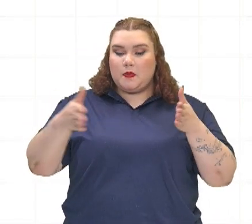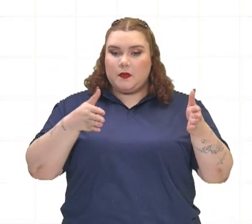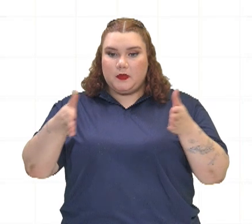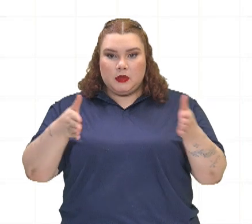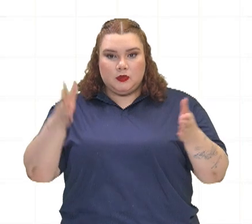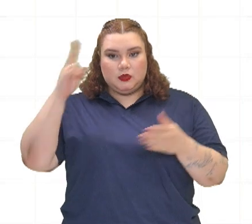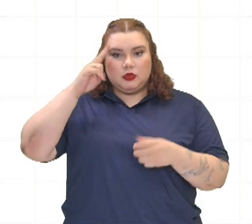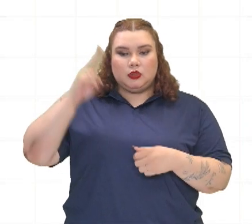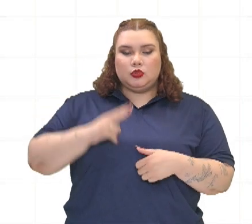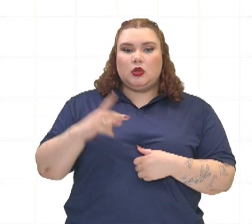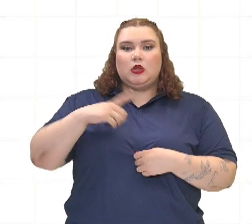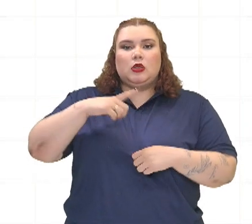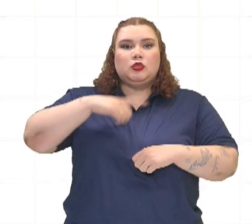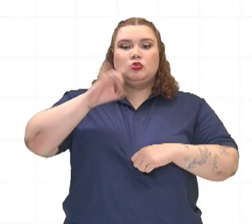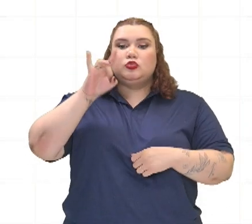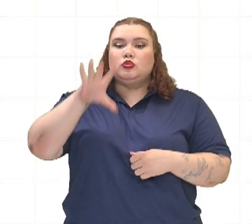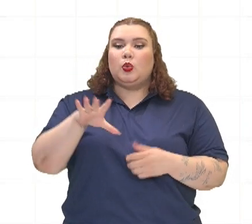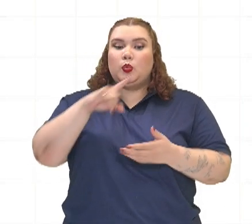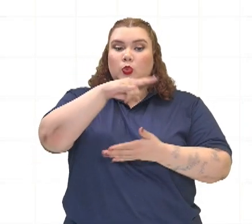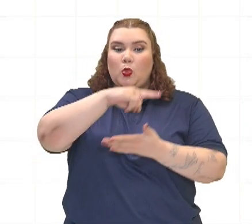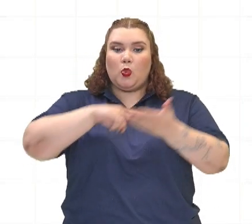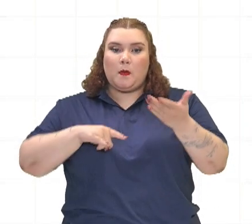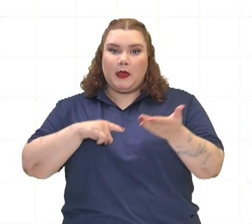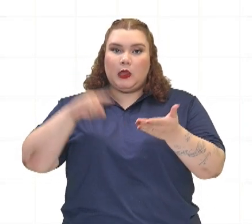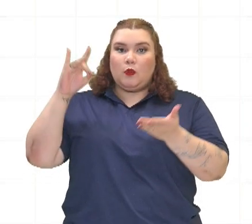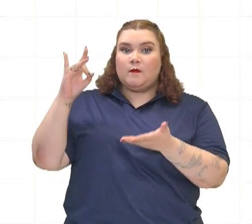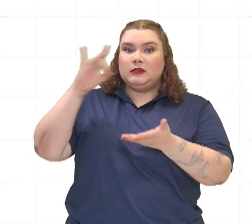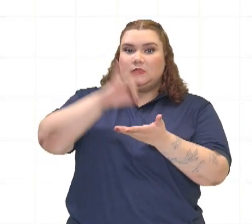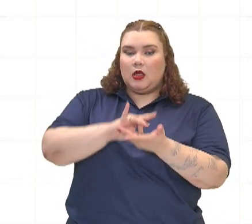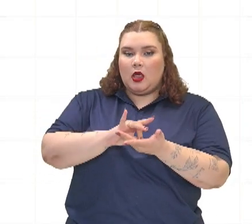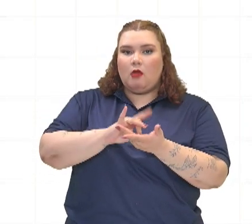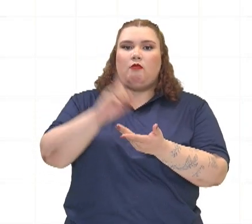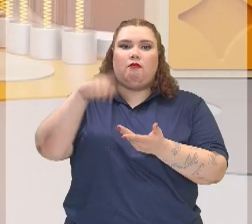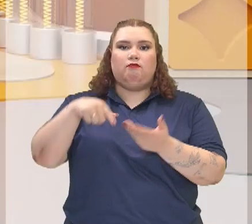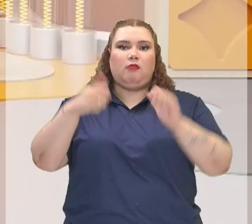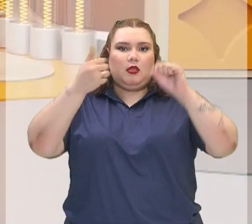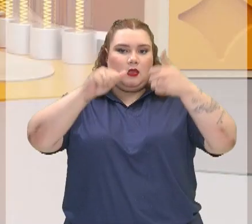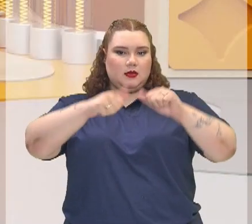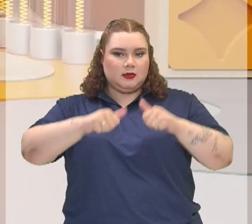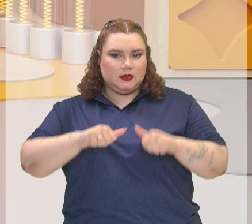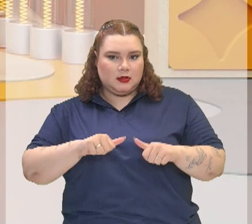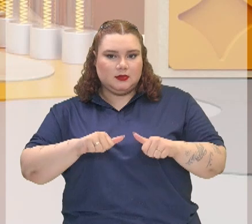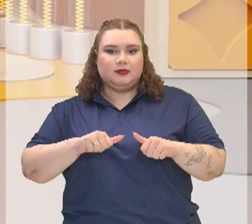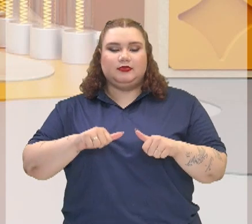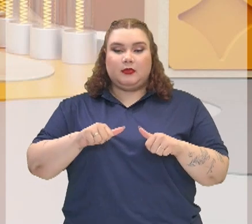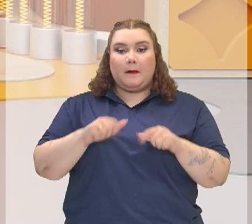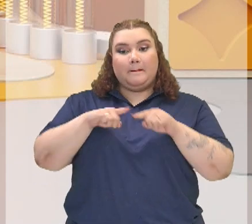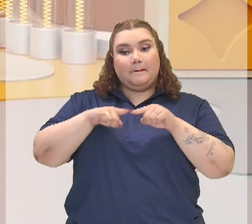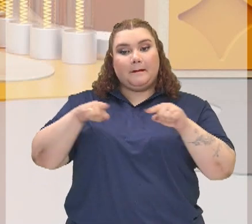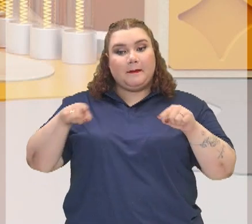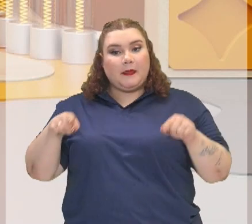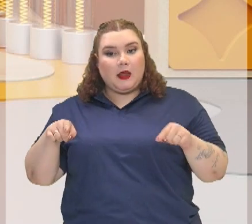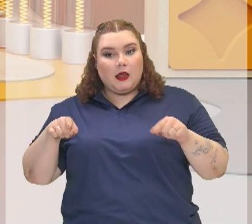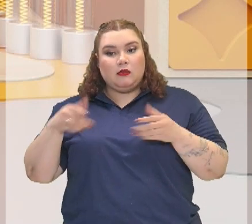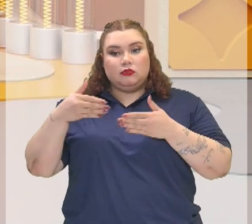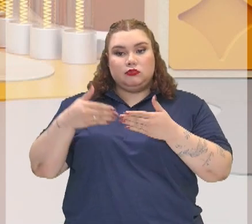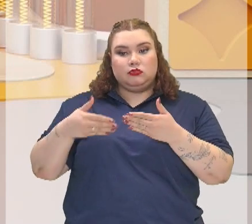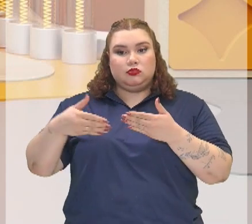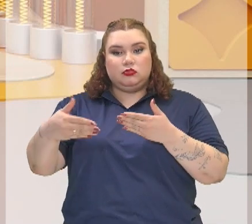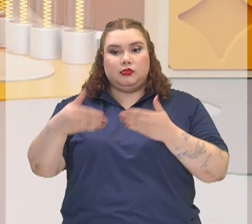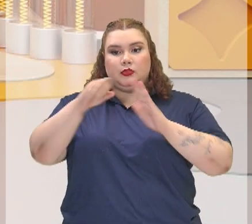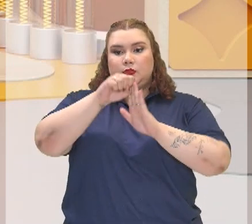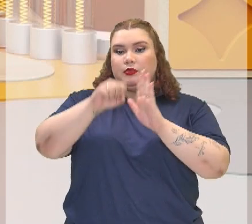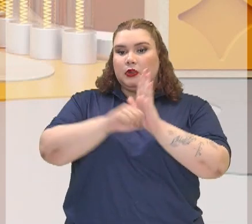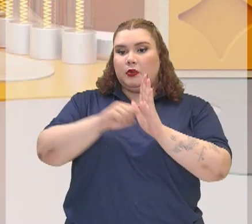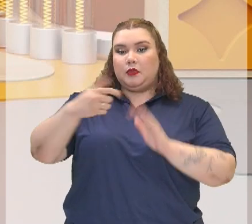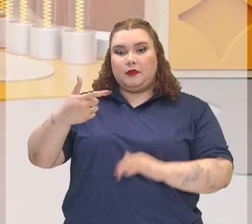os documentos oficiais eram analisados. Porém, a partir do século